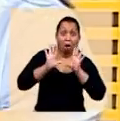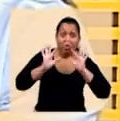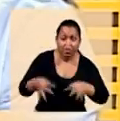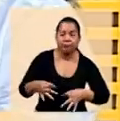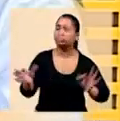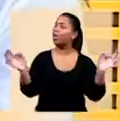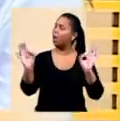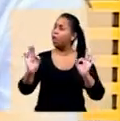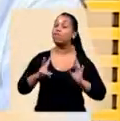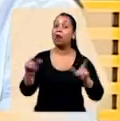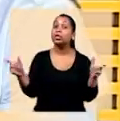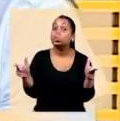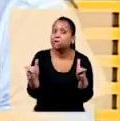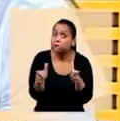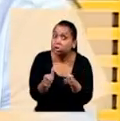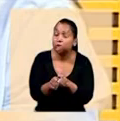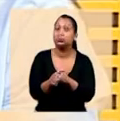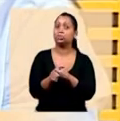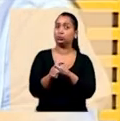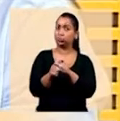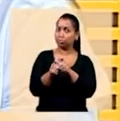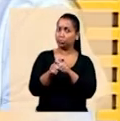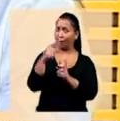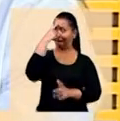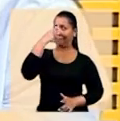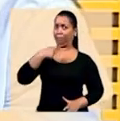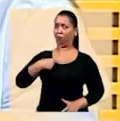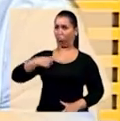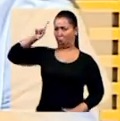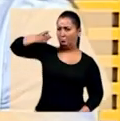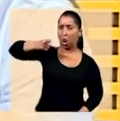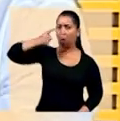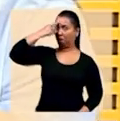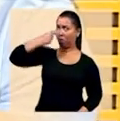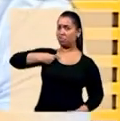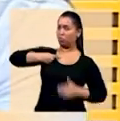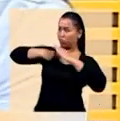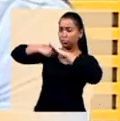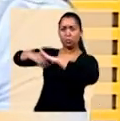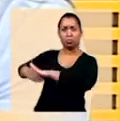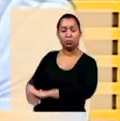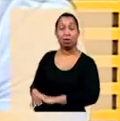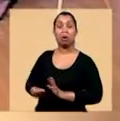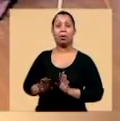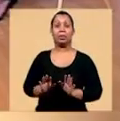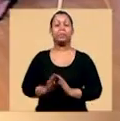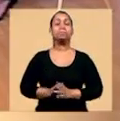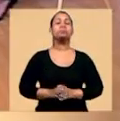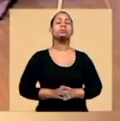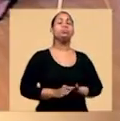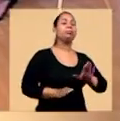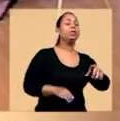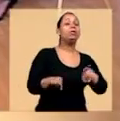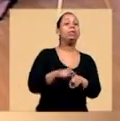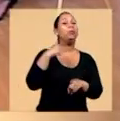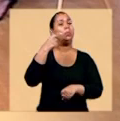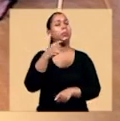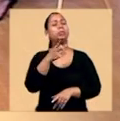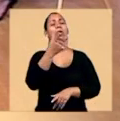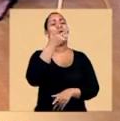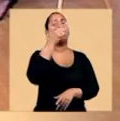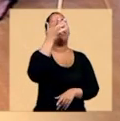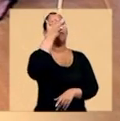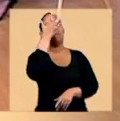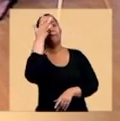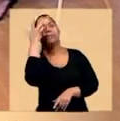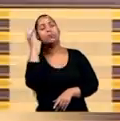existir. Né? A gente vai ter uma diminuição nesse perfil. Ele perde força, né? Perde força, mas não vai deixar de existir. Doutor, quando a gente fala em assédio